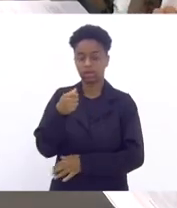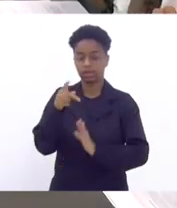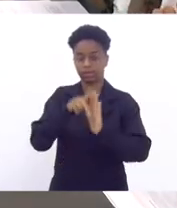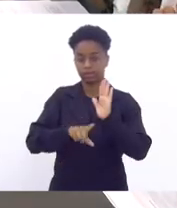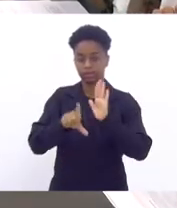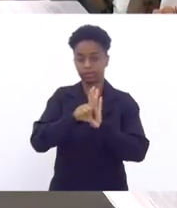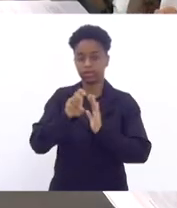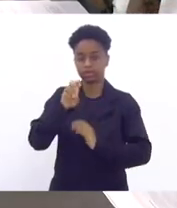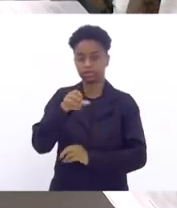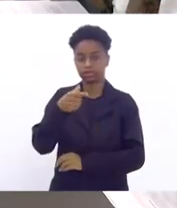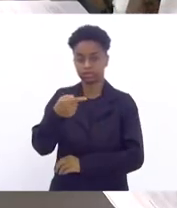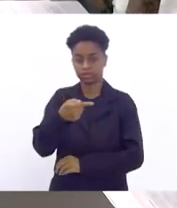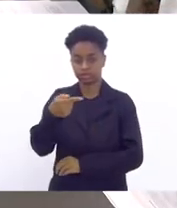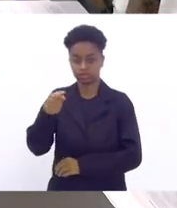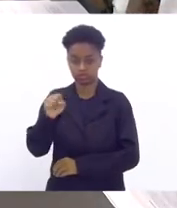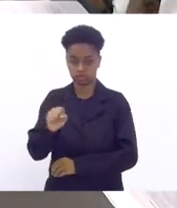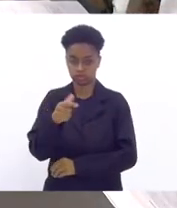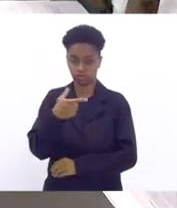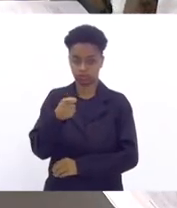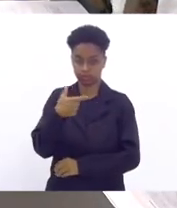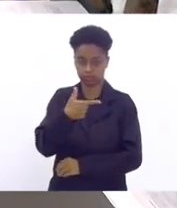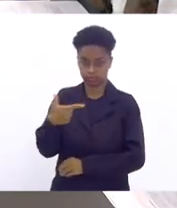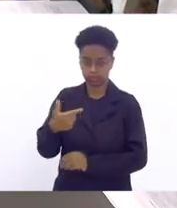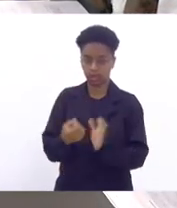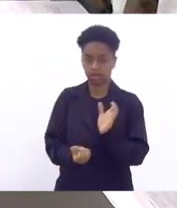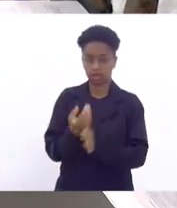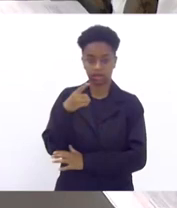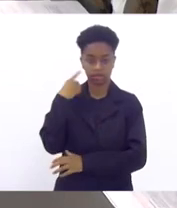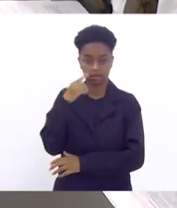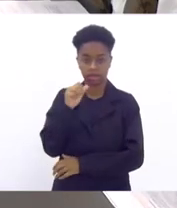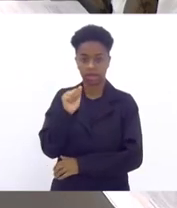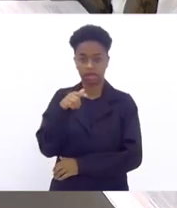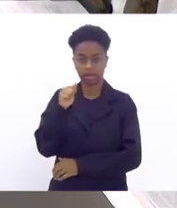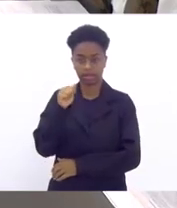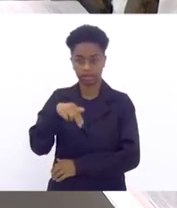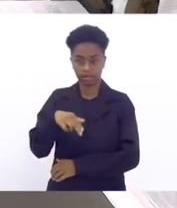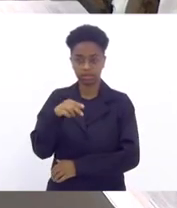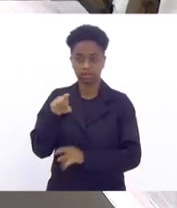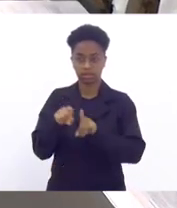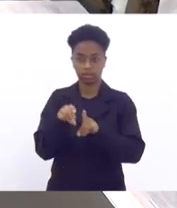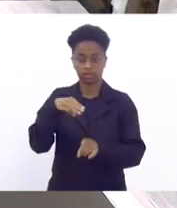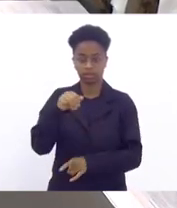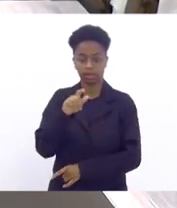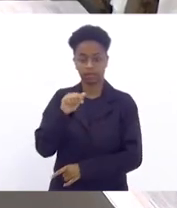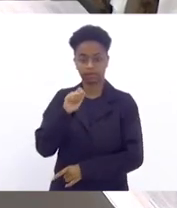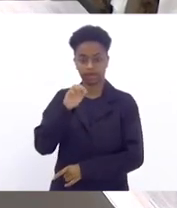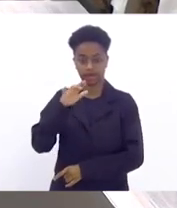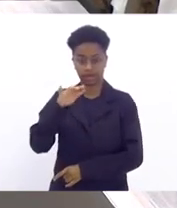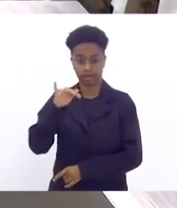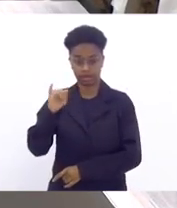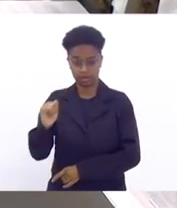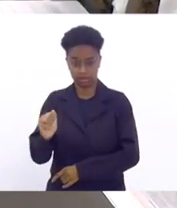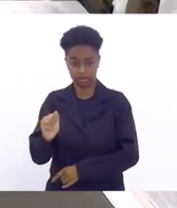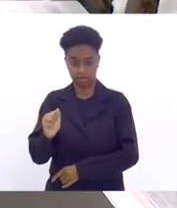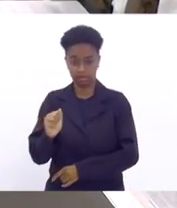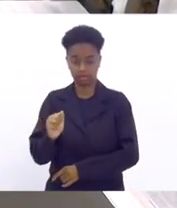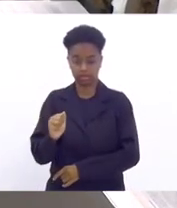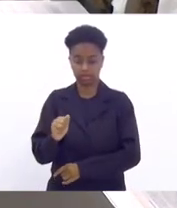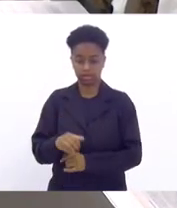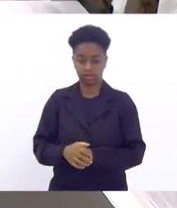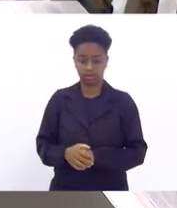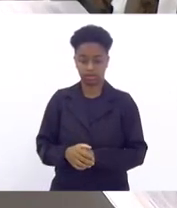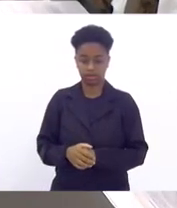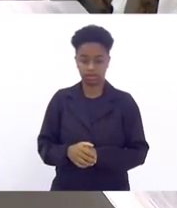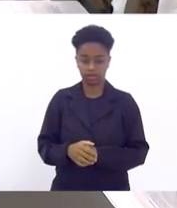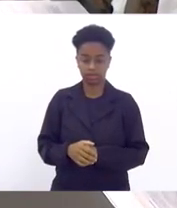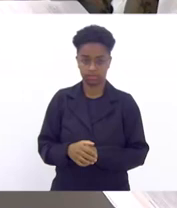pl5758 de 22 de autoria dos deputados lá na praça Samuel ela vai aqui dispõe sobre a criação do portal terra para promoção